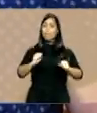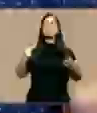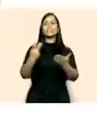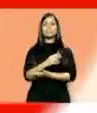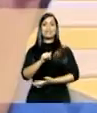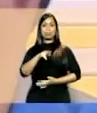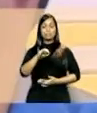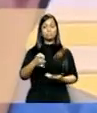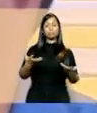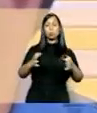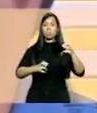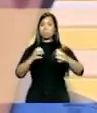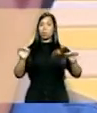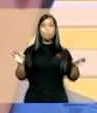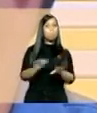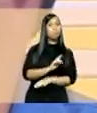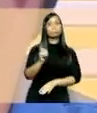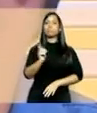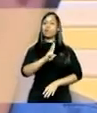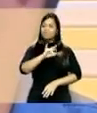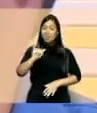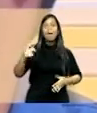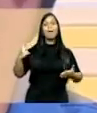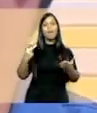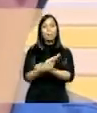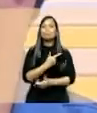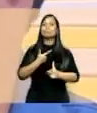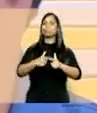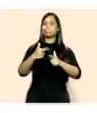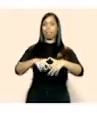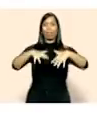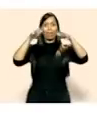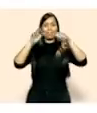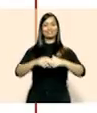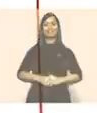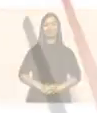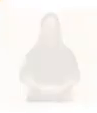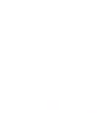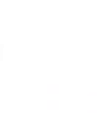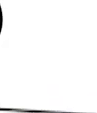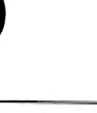acabar em crime. O conflito não tratado, ele inevitavelmente vai gerar uma tragédia.